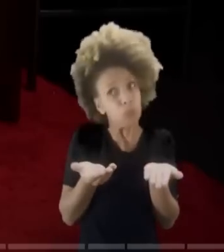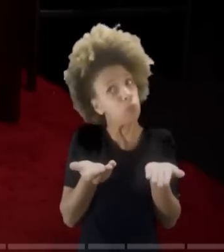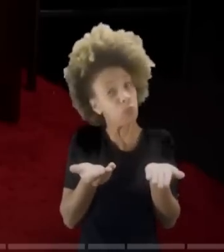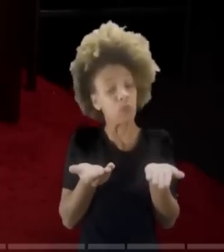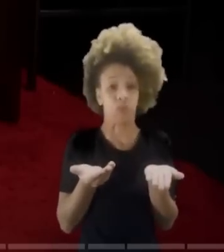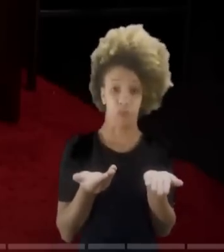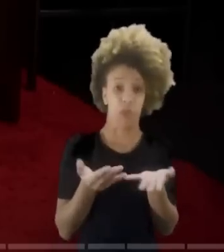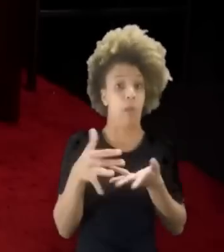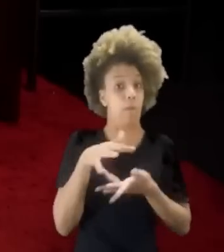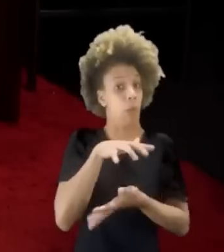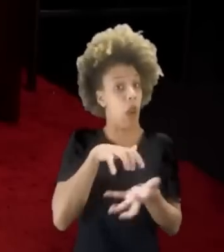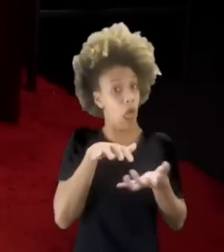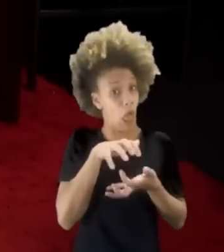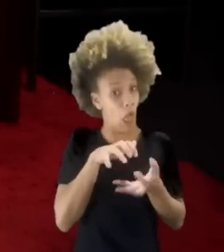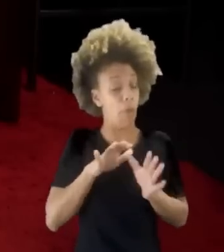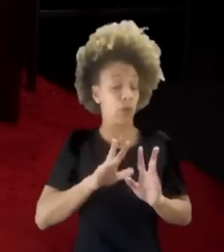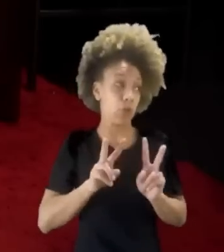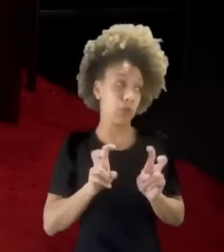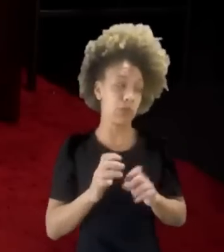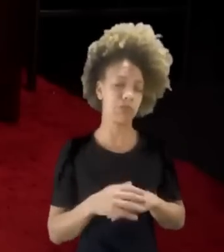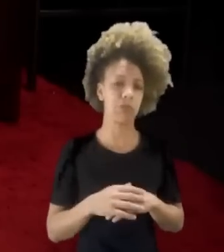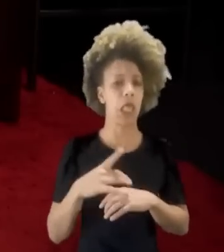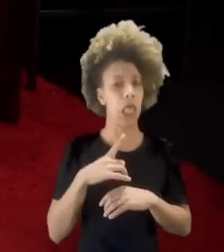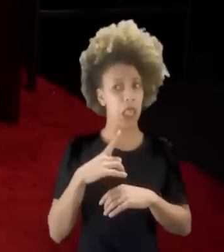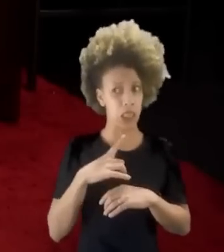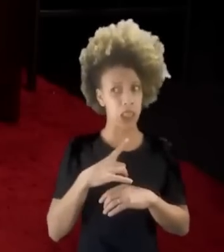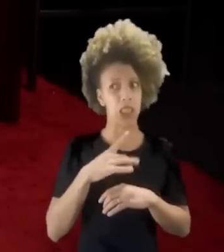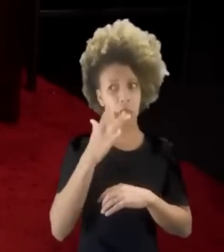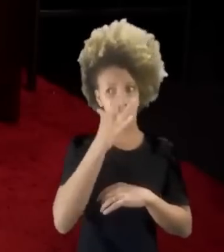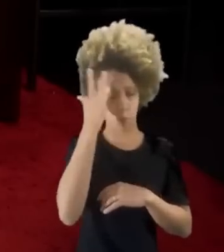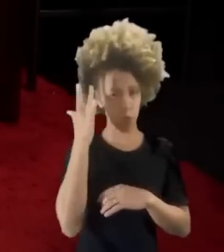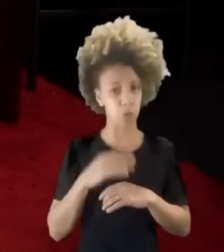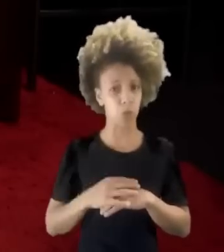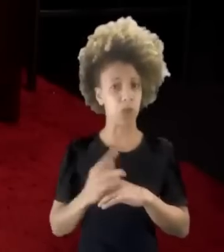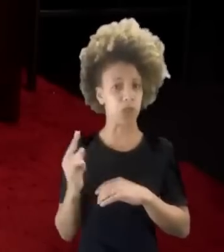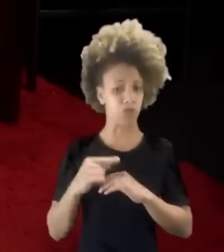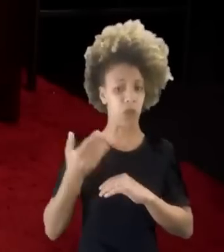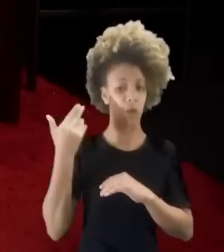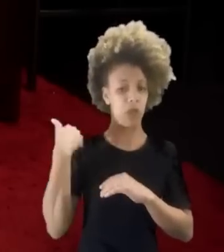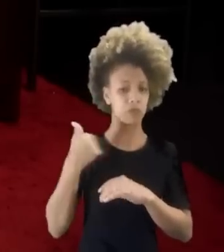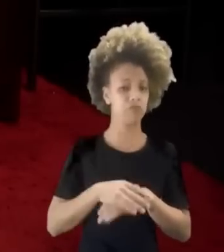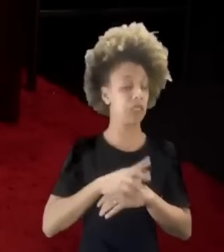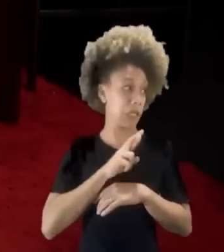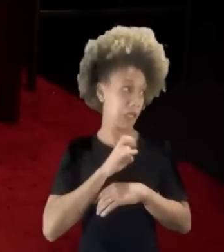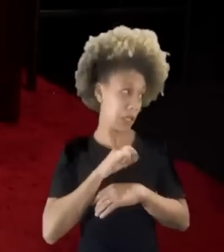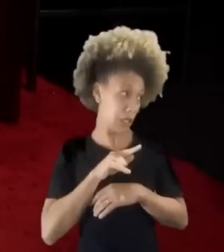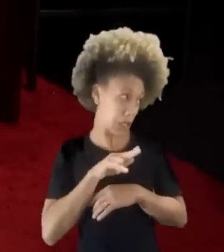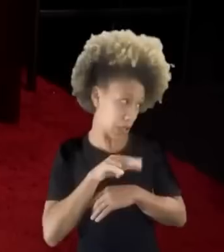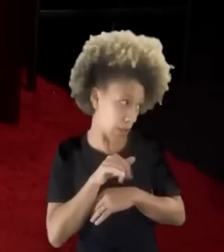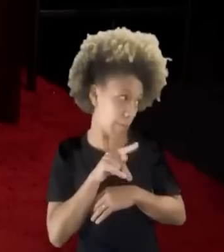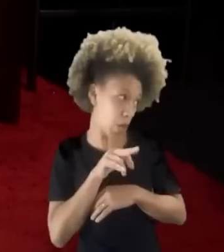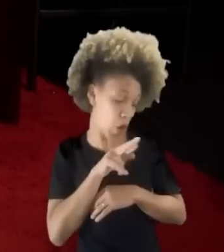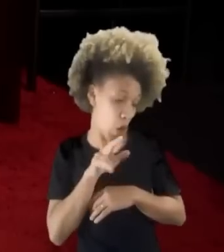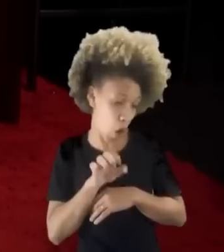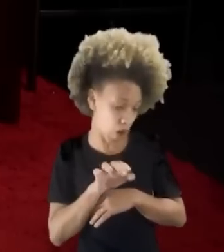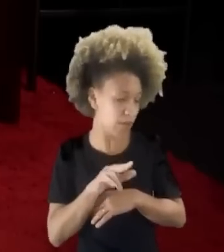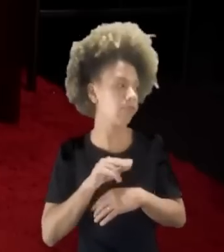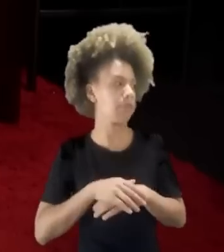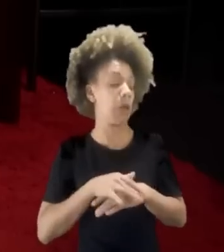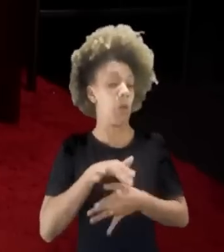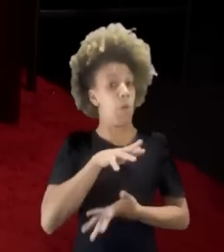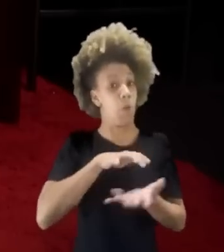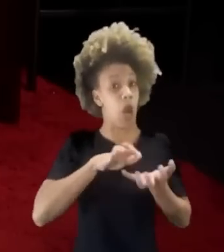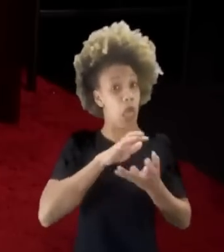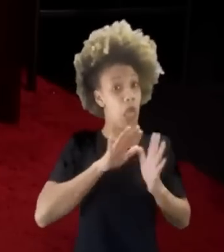muita muita polêmica sobre o assunto é um cara aí que vê aí pouco tempo Ricardo esteve nesse sofá ele falou algo que